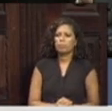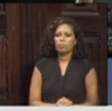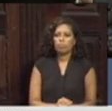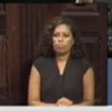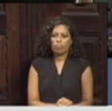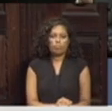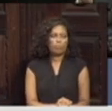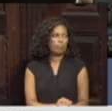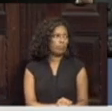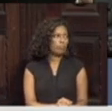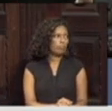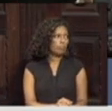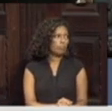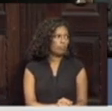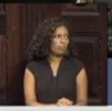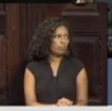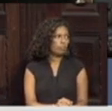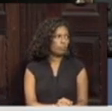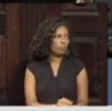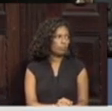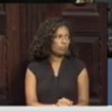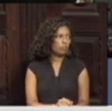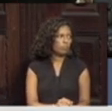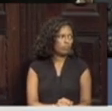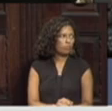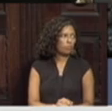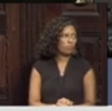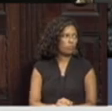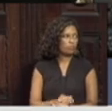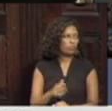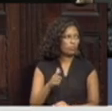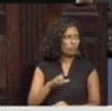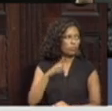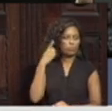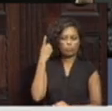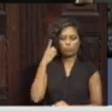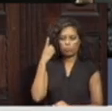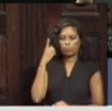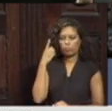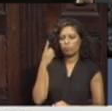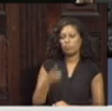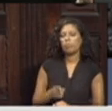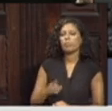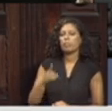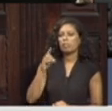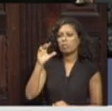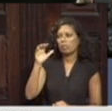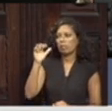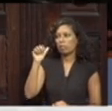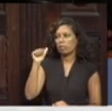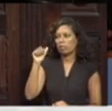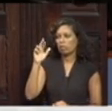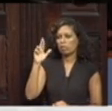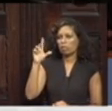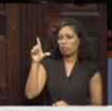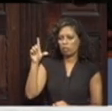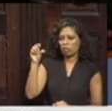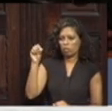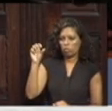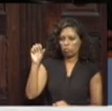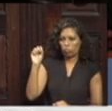não apenas as usinas, não apenas o plano de emergência que ali existe, que ali foi concebido, mas, sobretudo, a integridade,